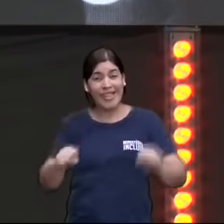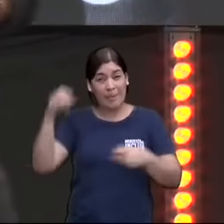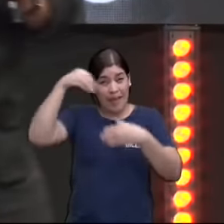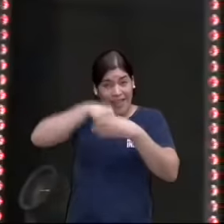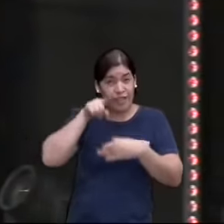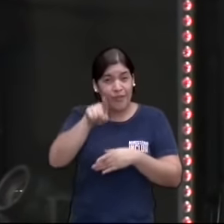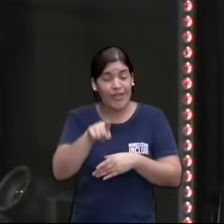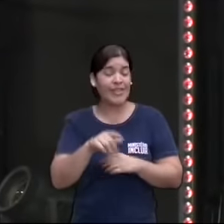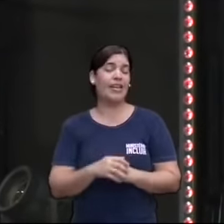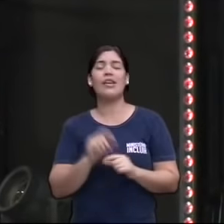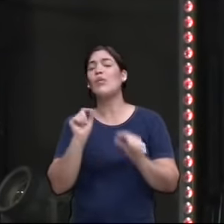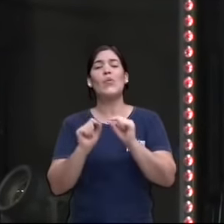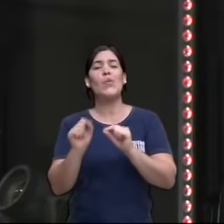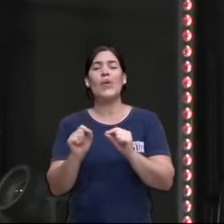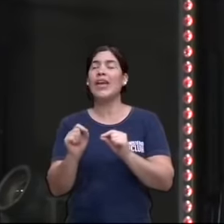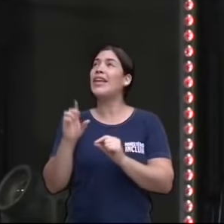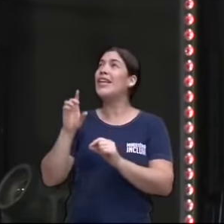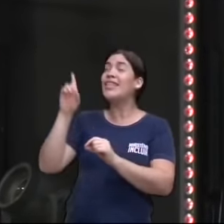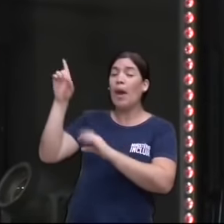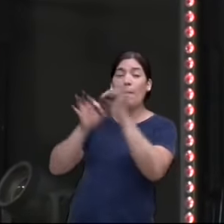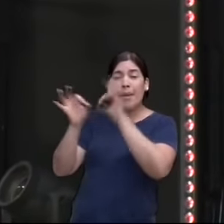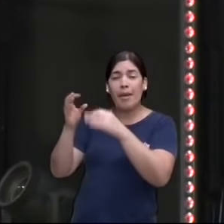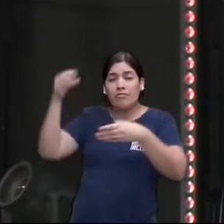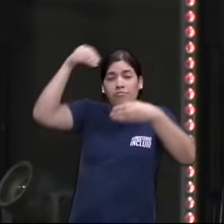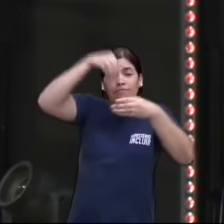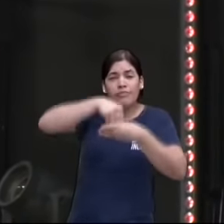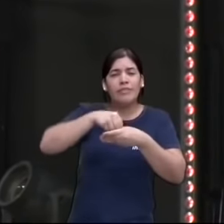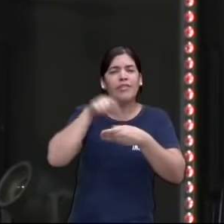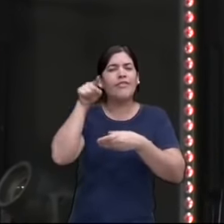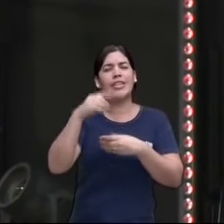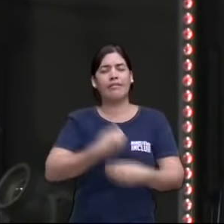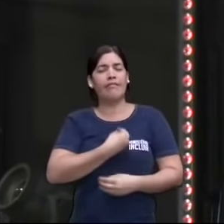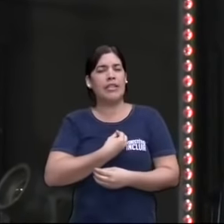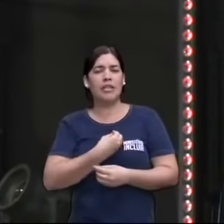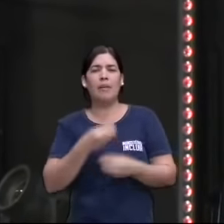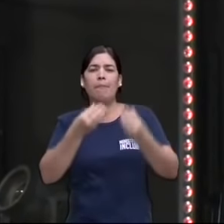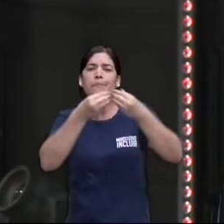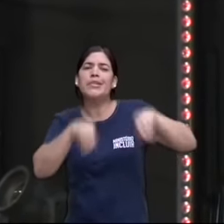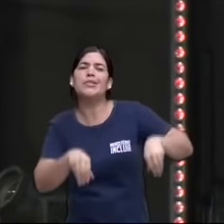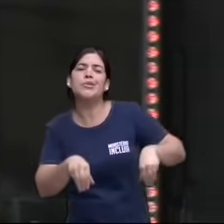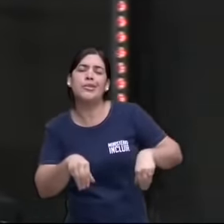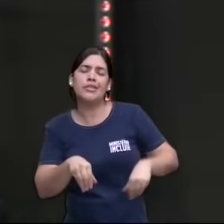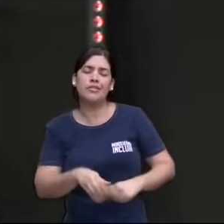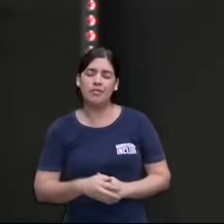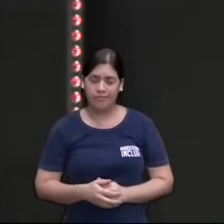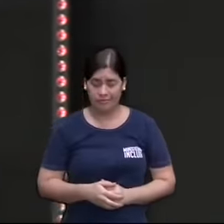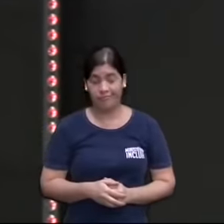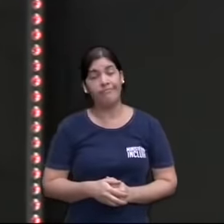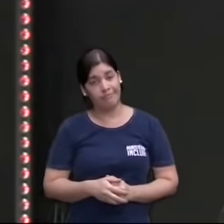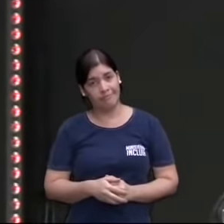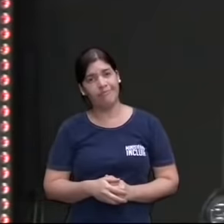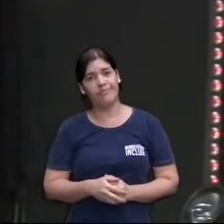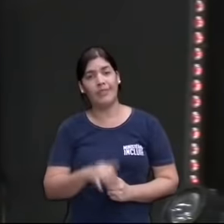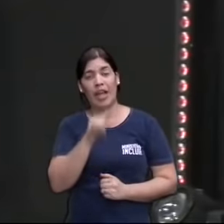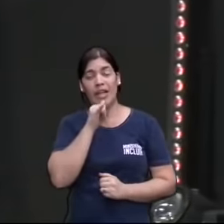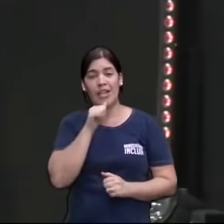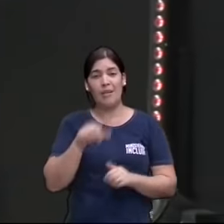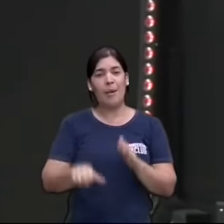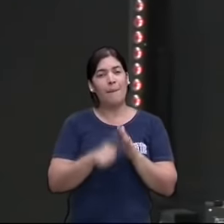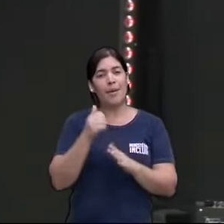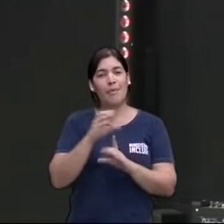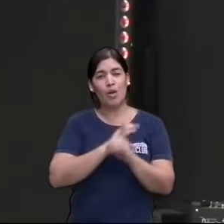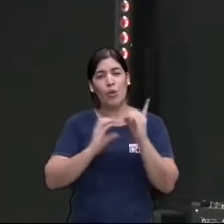de Deus que ia ser colocado na sua vida, ele fica prejudicado. Eu dei um exemplo no primeiro culto, que não